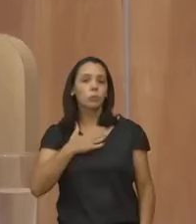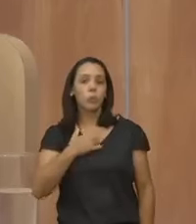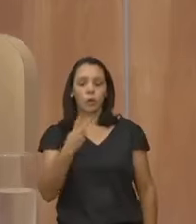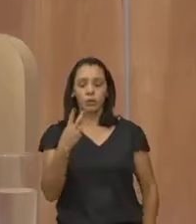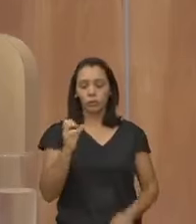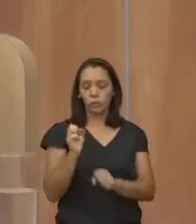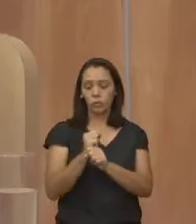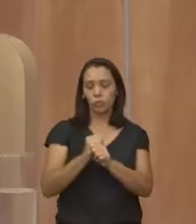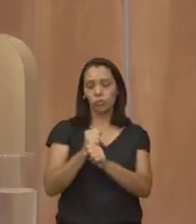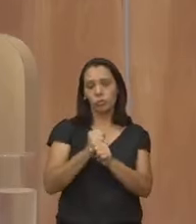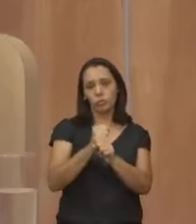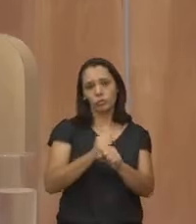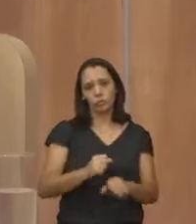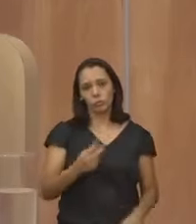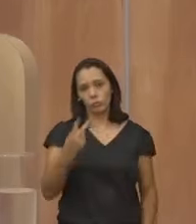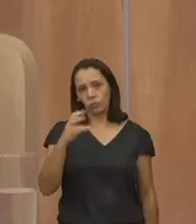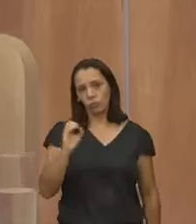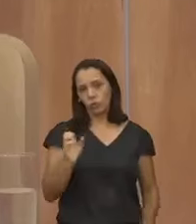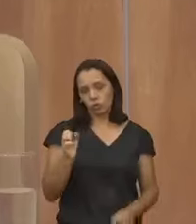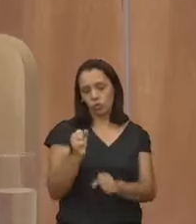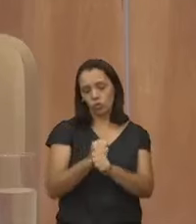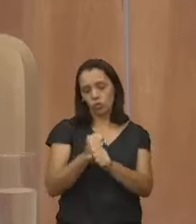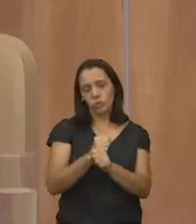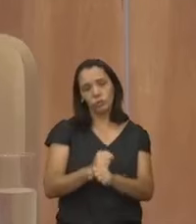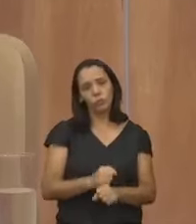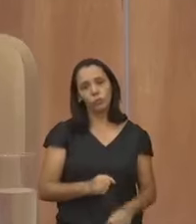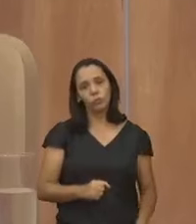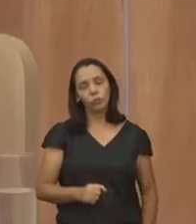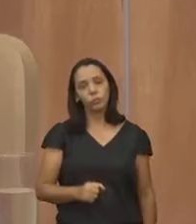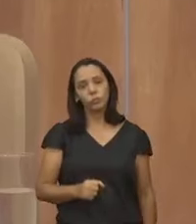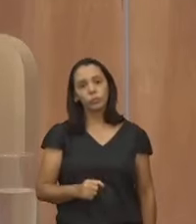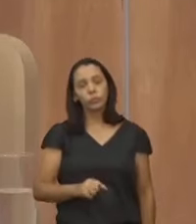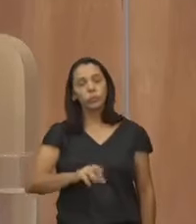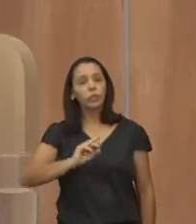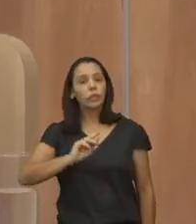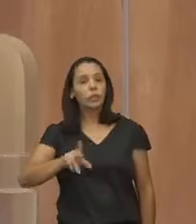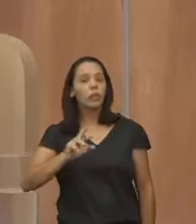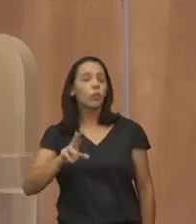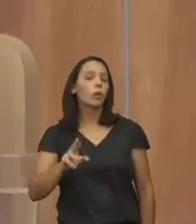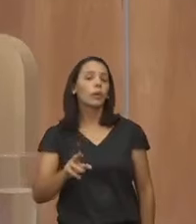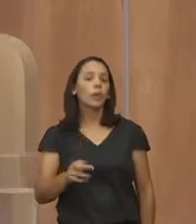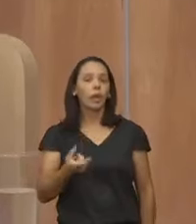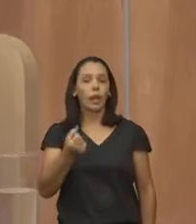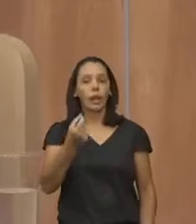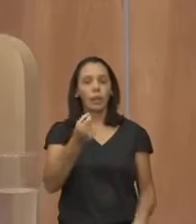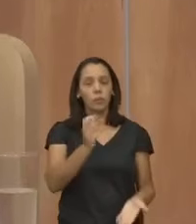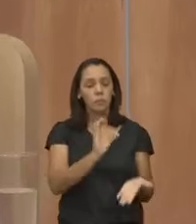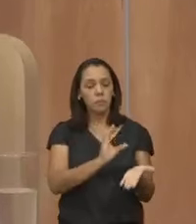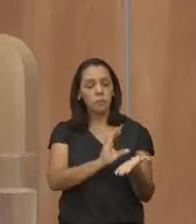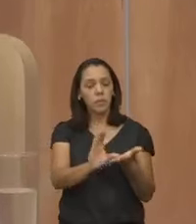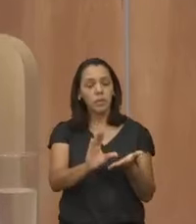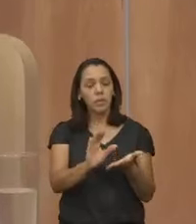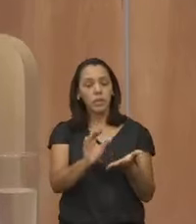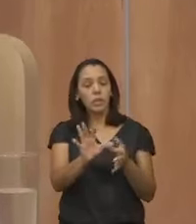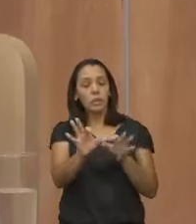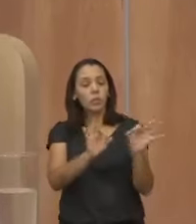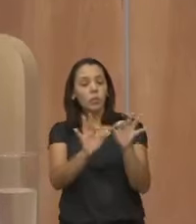Tanto é que não está representado na emenda que eu vou destinar para o Veraneijal, mas que eu já destinei.